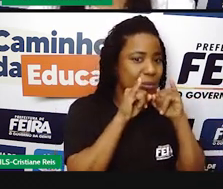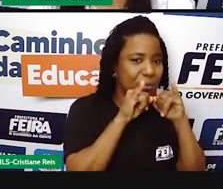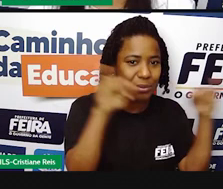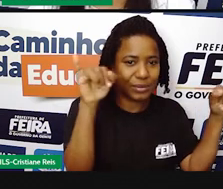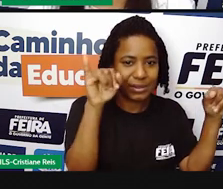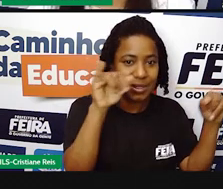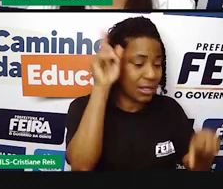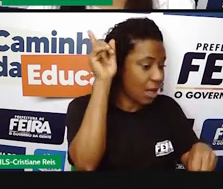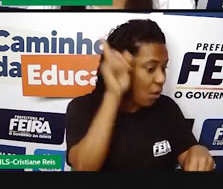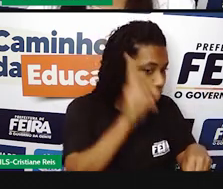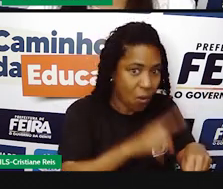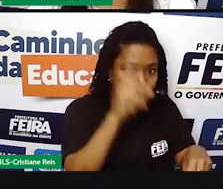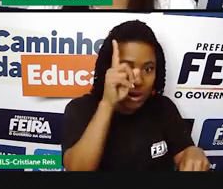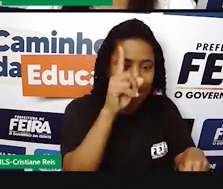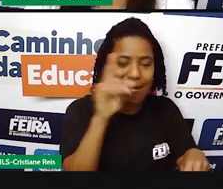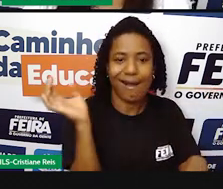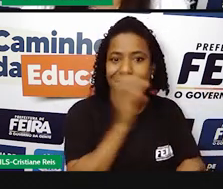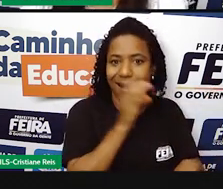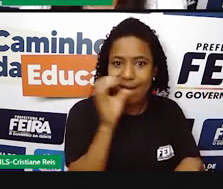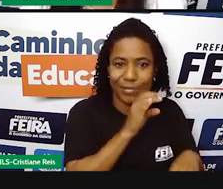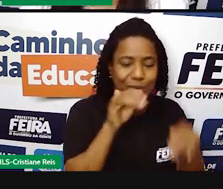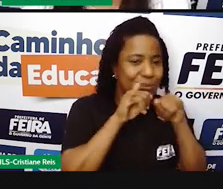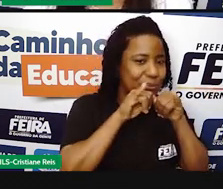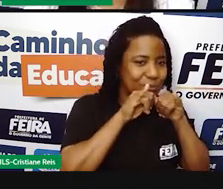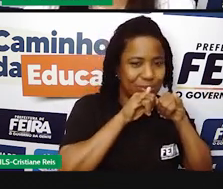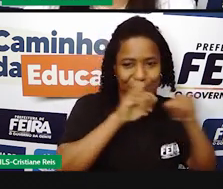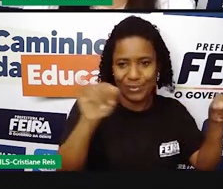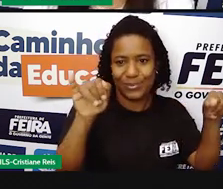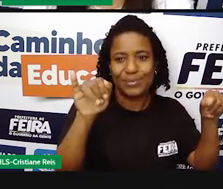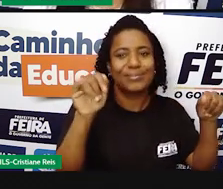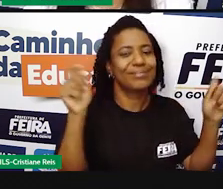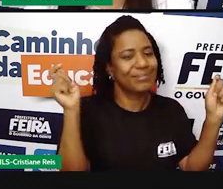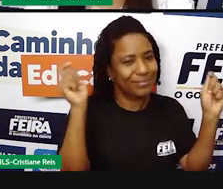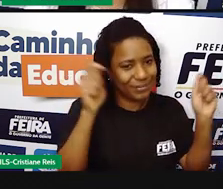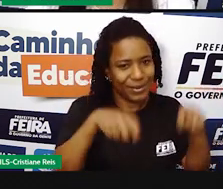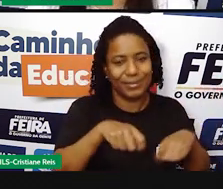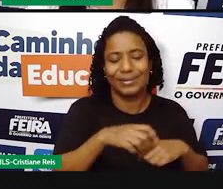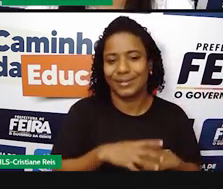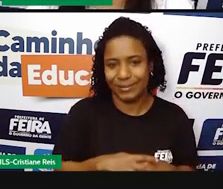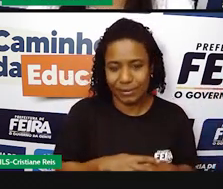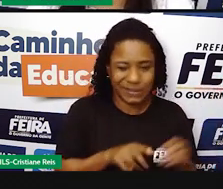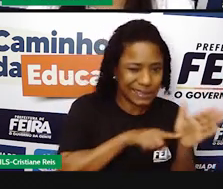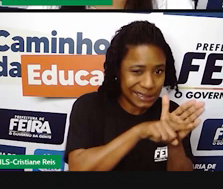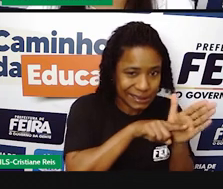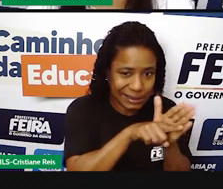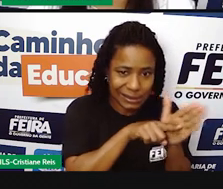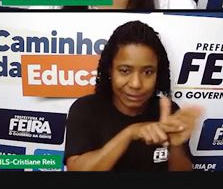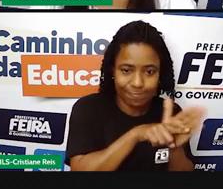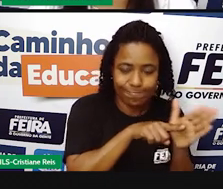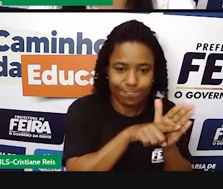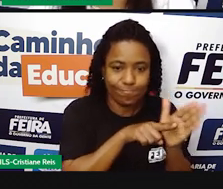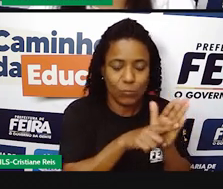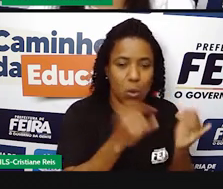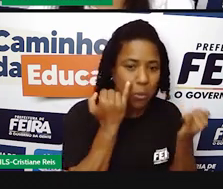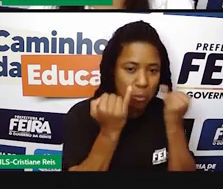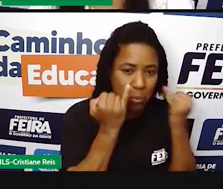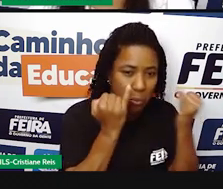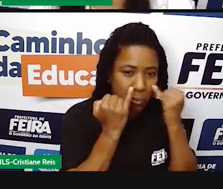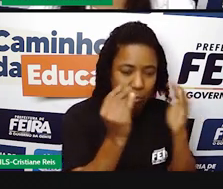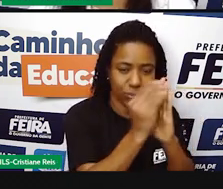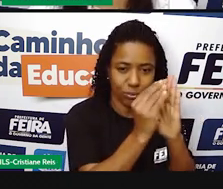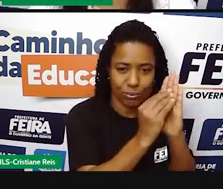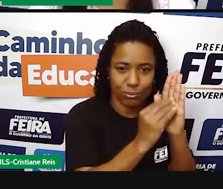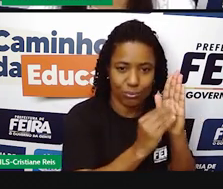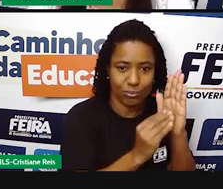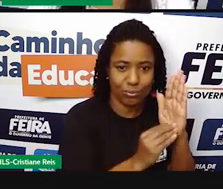está acontecendo naquele momento também, a notícia precisa dessa apuração, né, dessas informações, do levantamento